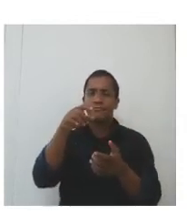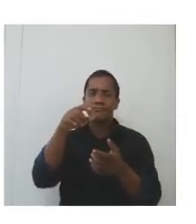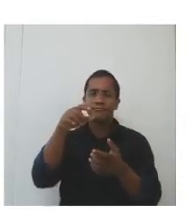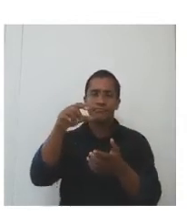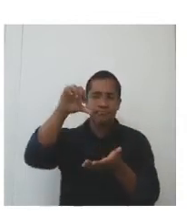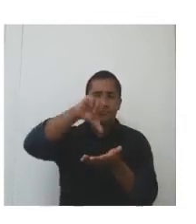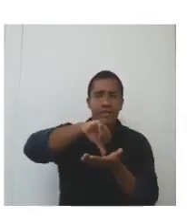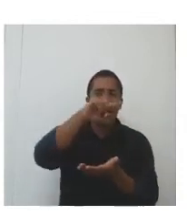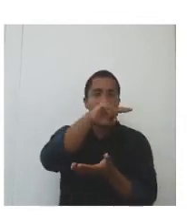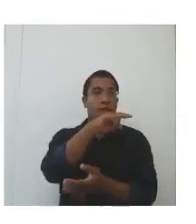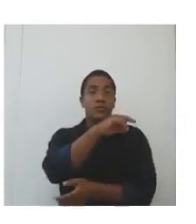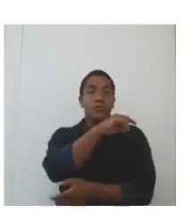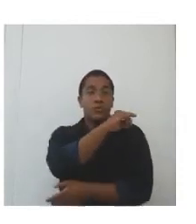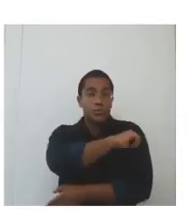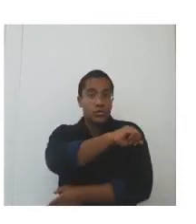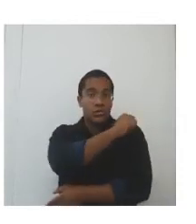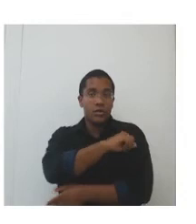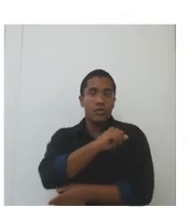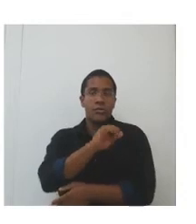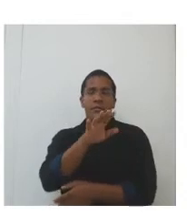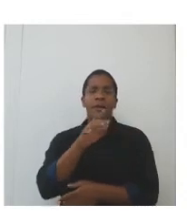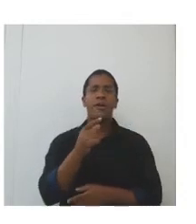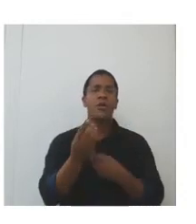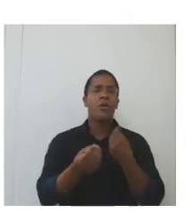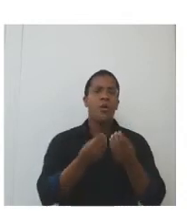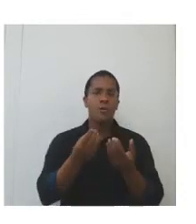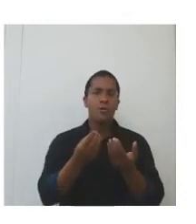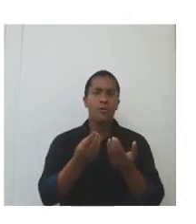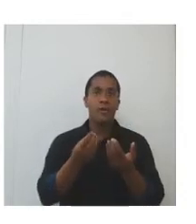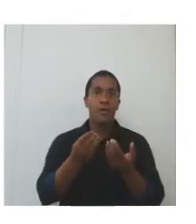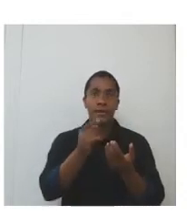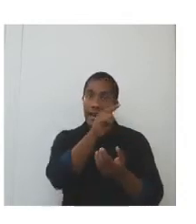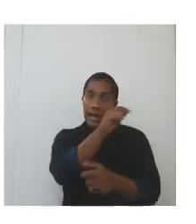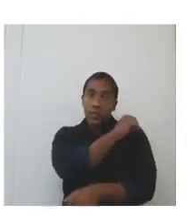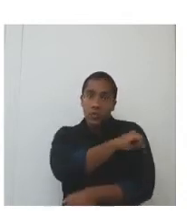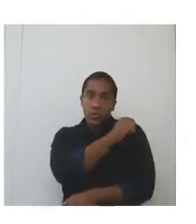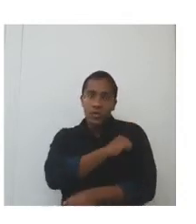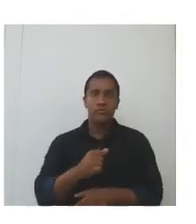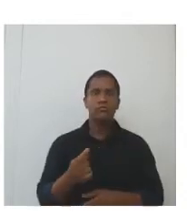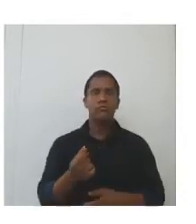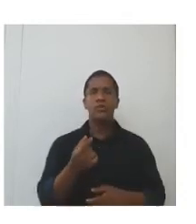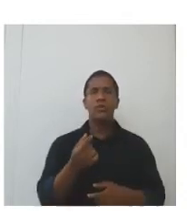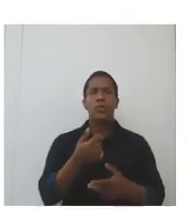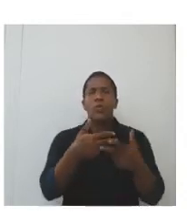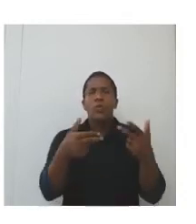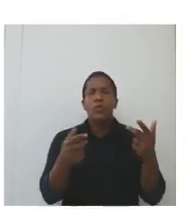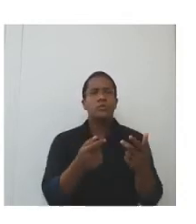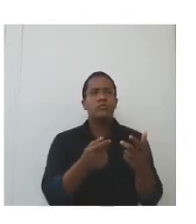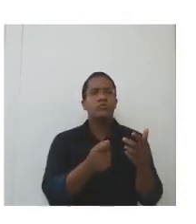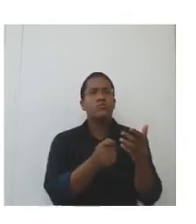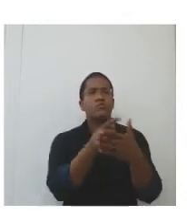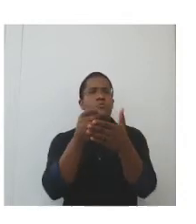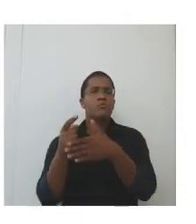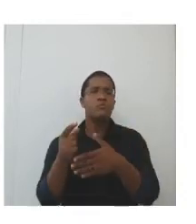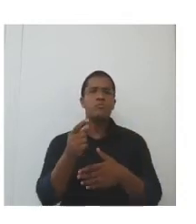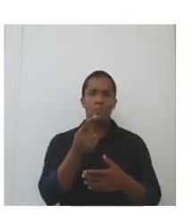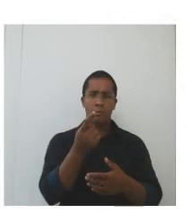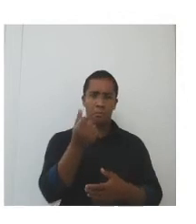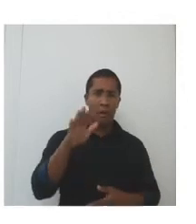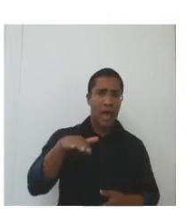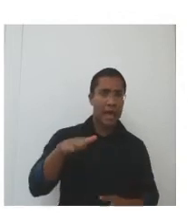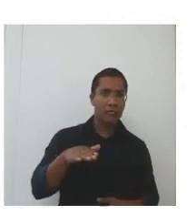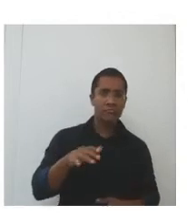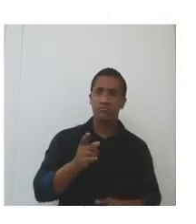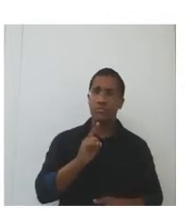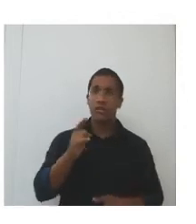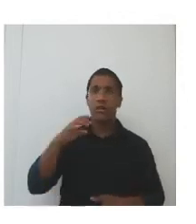chegada da família real vai gerar um alto custo de vida. Tá certo? Por quê? Porque esse povo, na ocasião aí, ó, vivia de